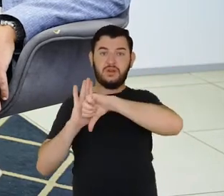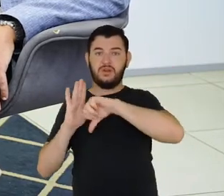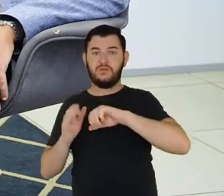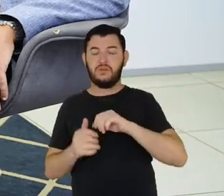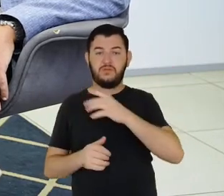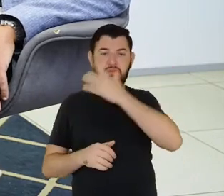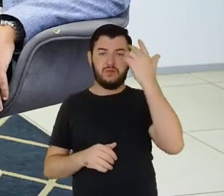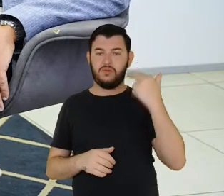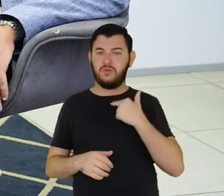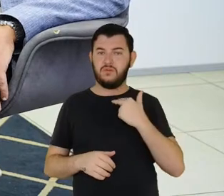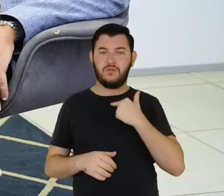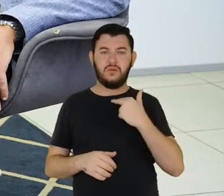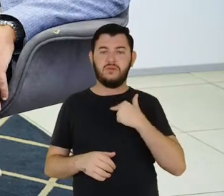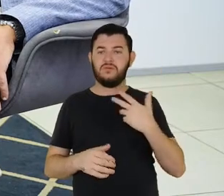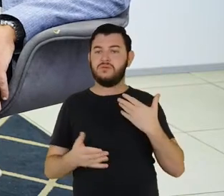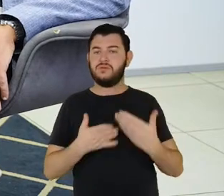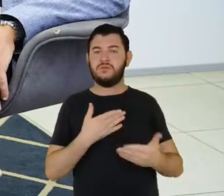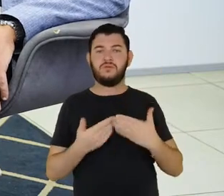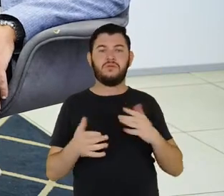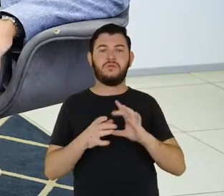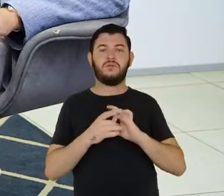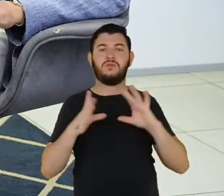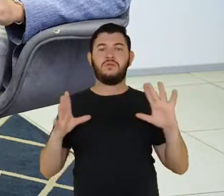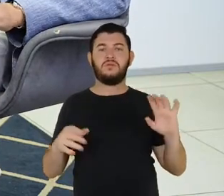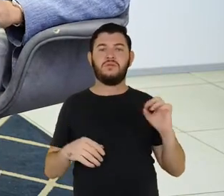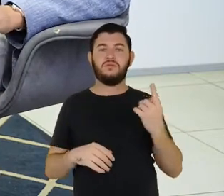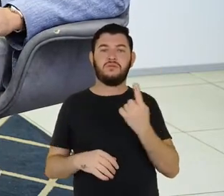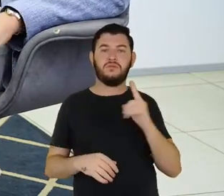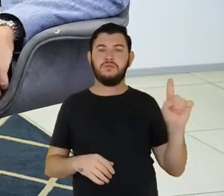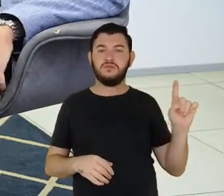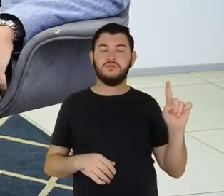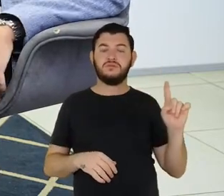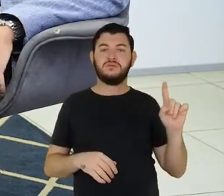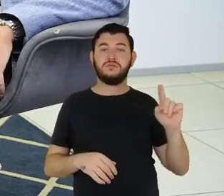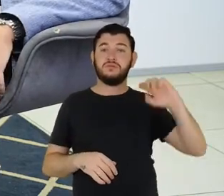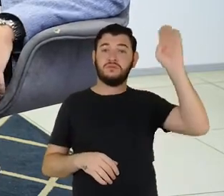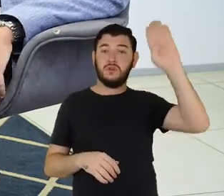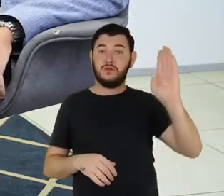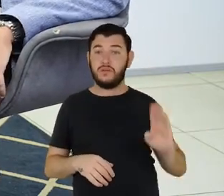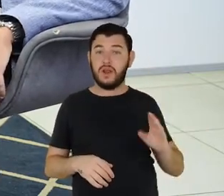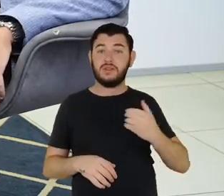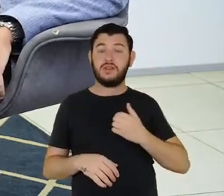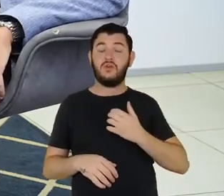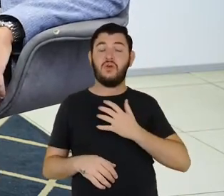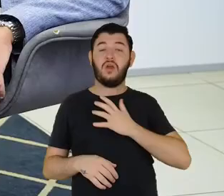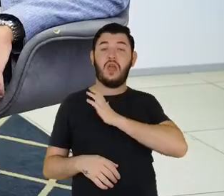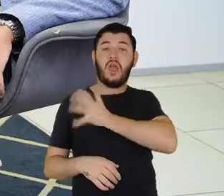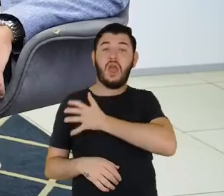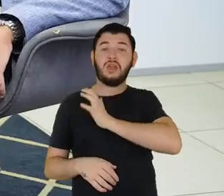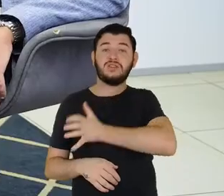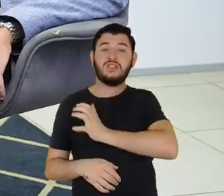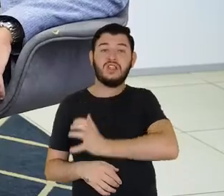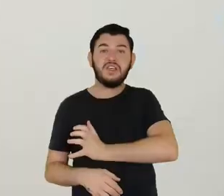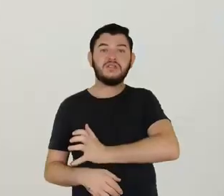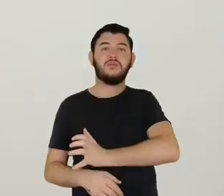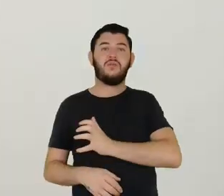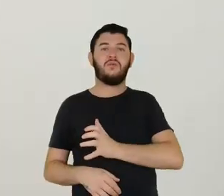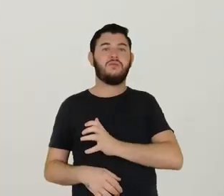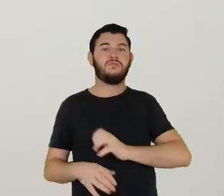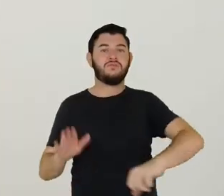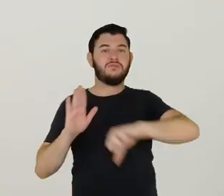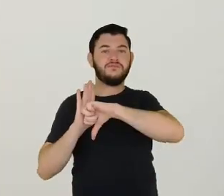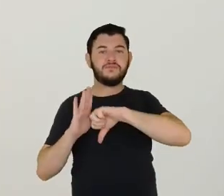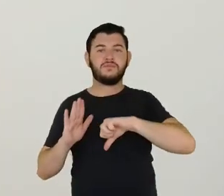não. Claro. Racismo é crime no Brasil. E isso que precisa ser observado. Isso né, tem que ser observado. Tem leis no Brasil que são